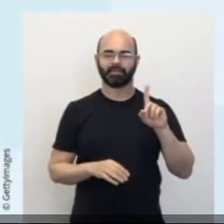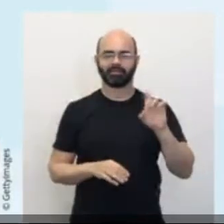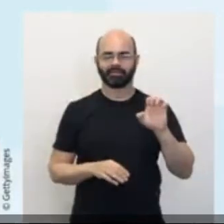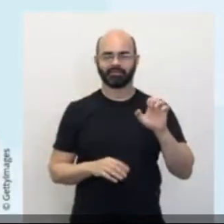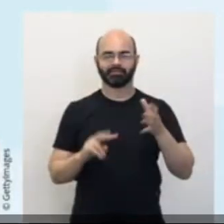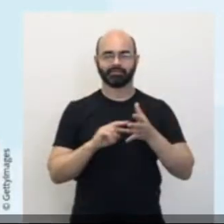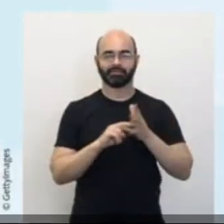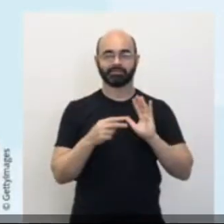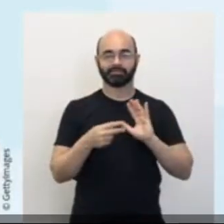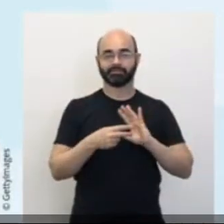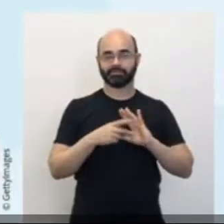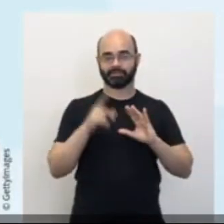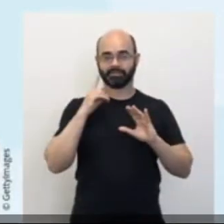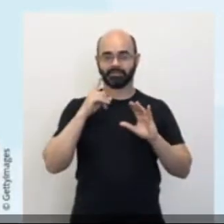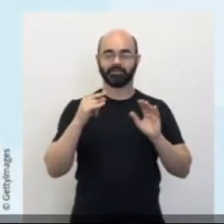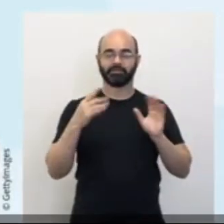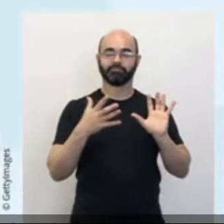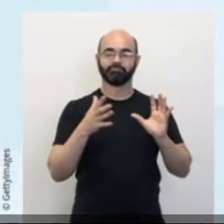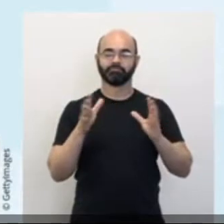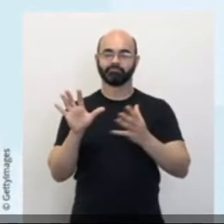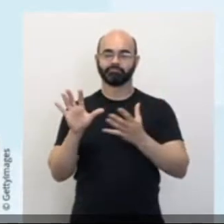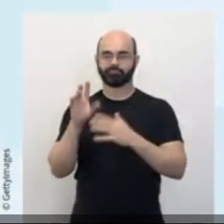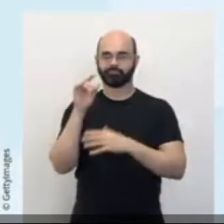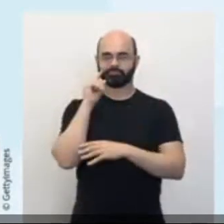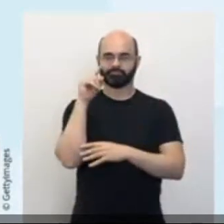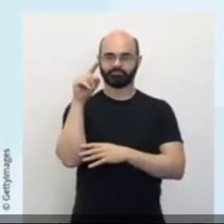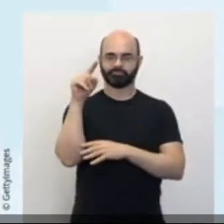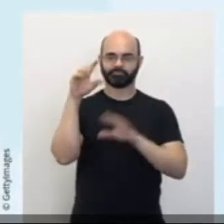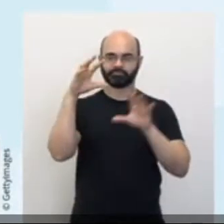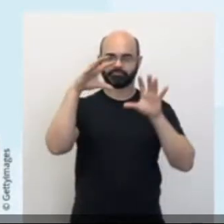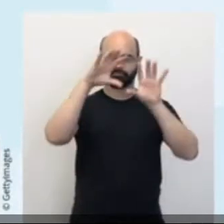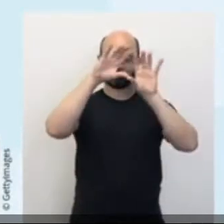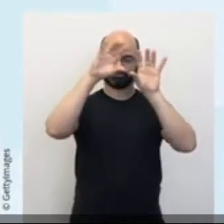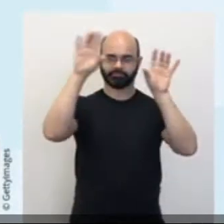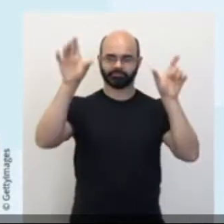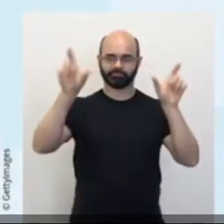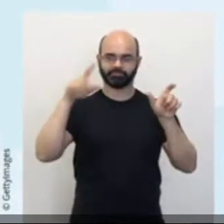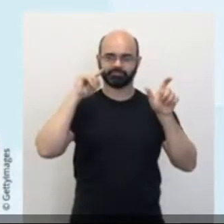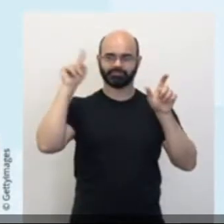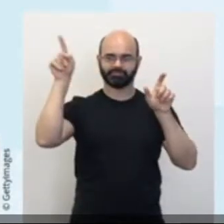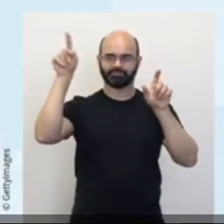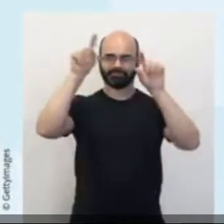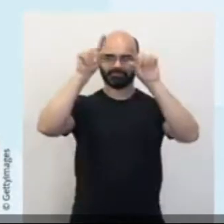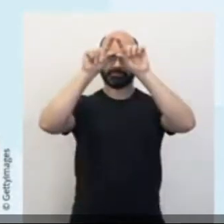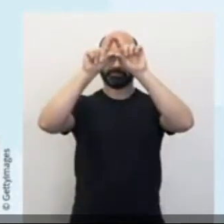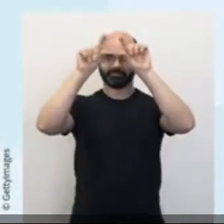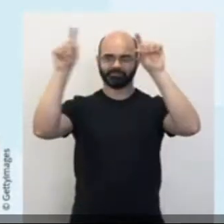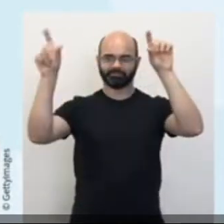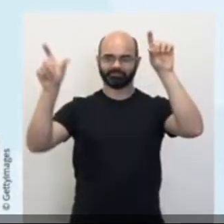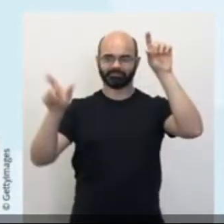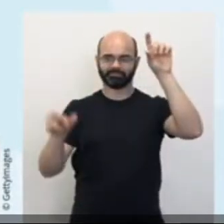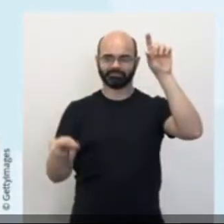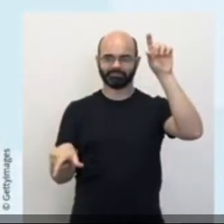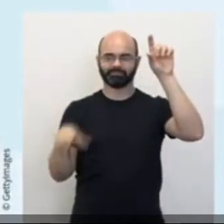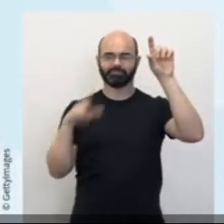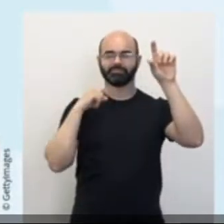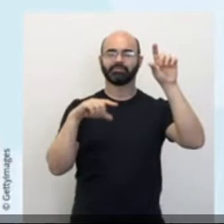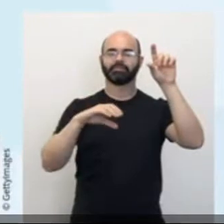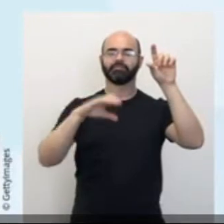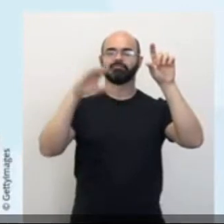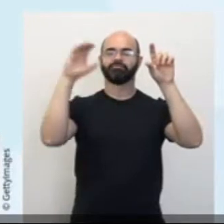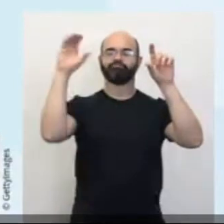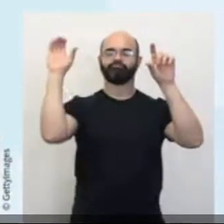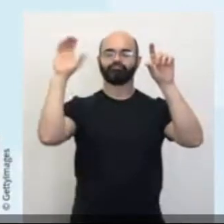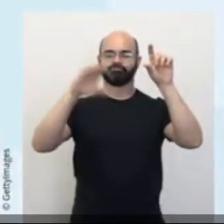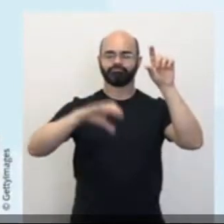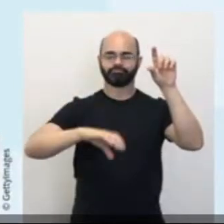esse robô ele pode fazer. Então ele tem basicamente essa articulação para cima, para baixo. Então, que tipo de movimento ele